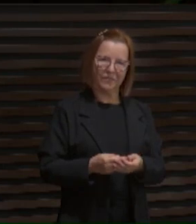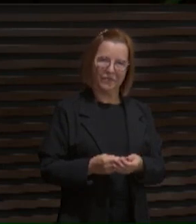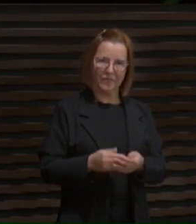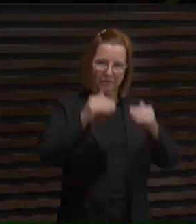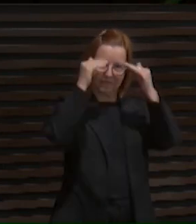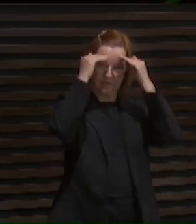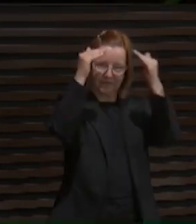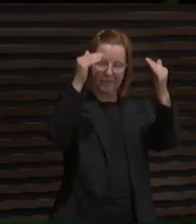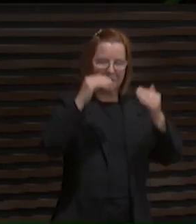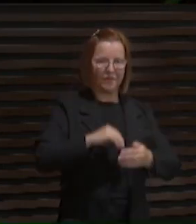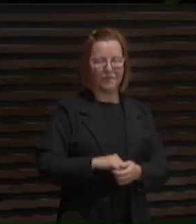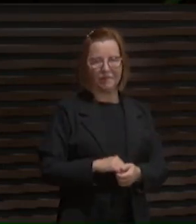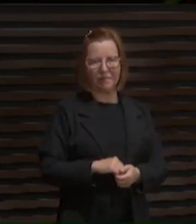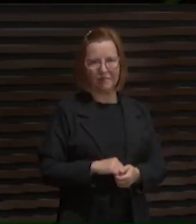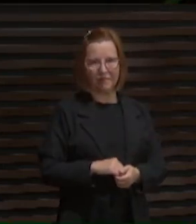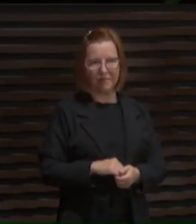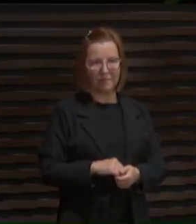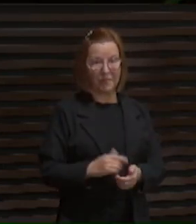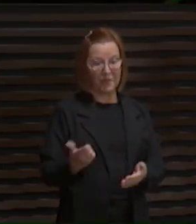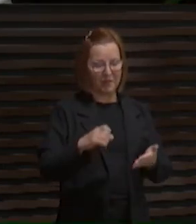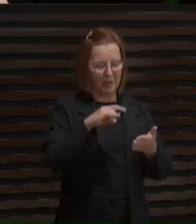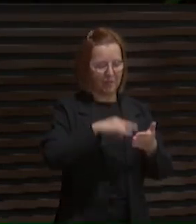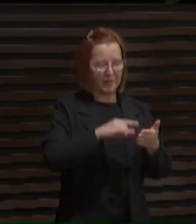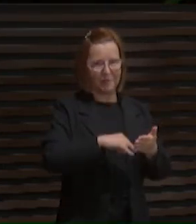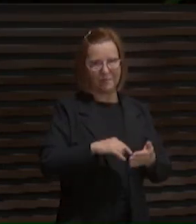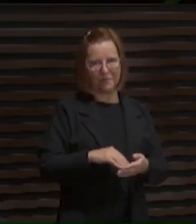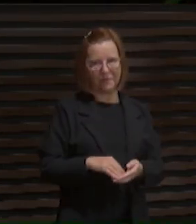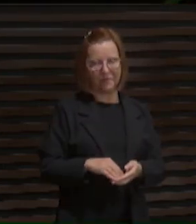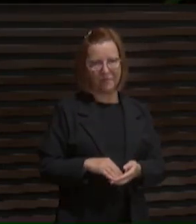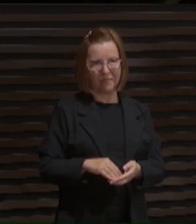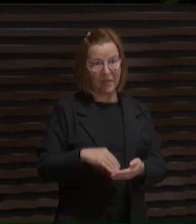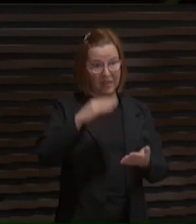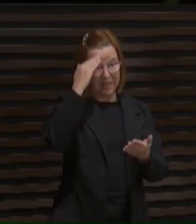para o boletim, sabendo e considerando essa